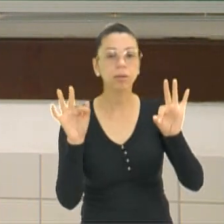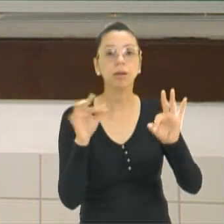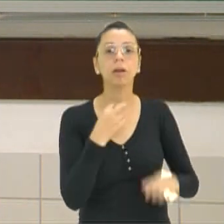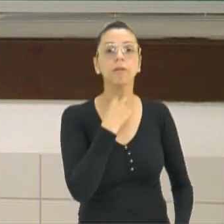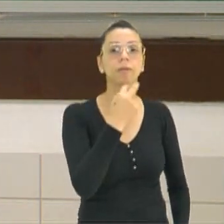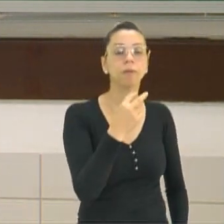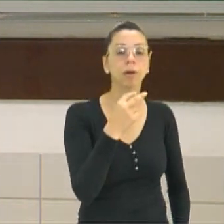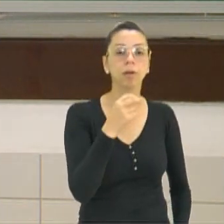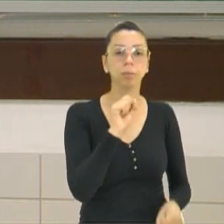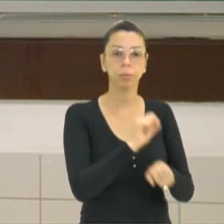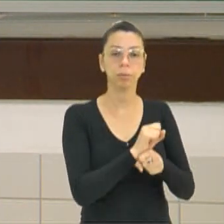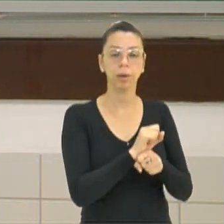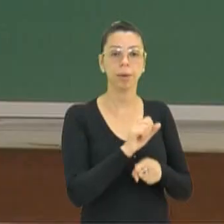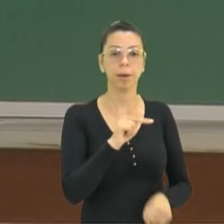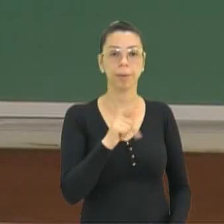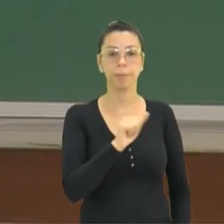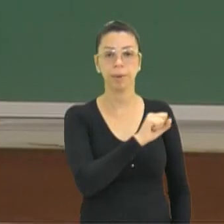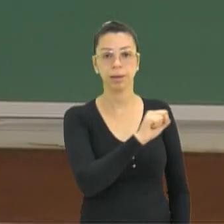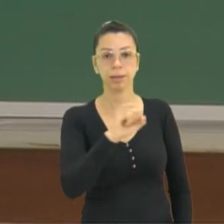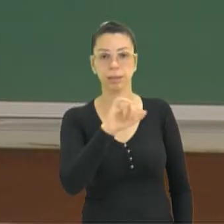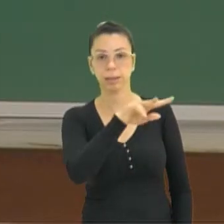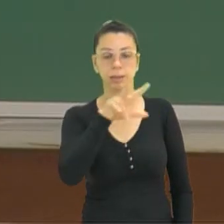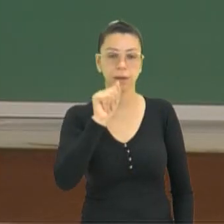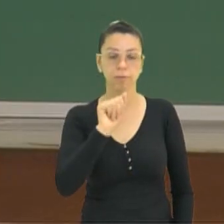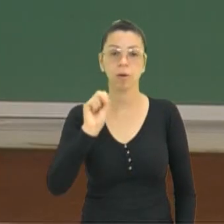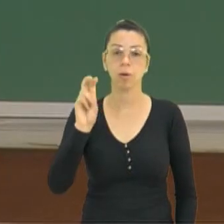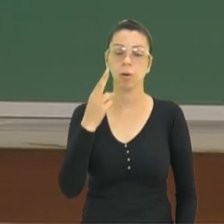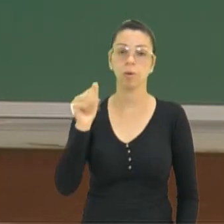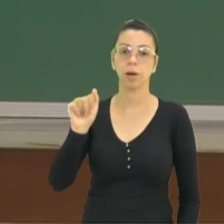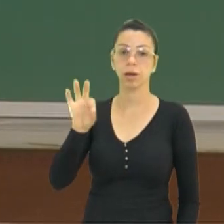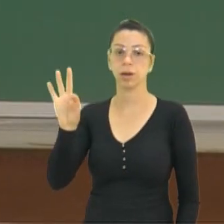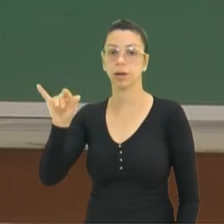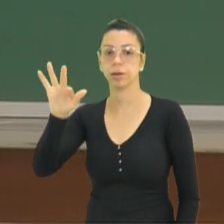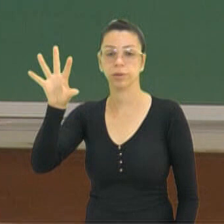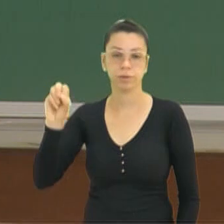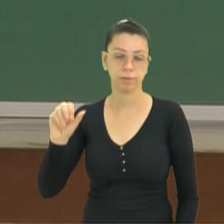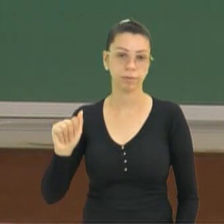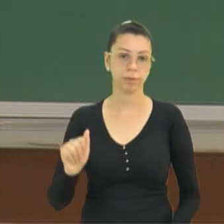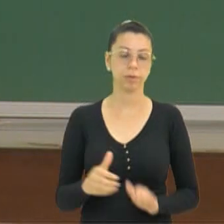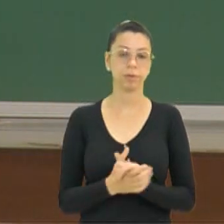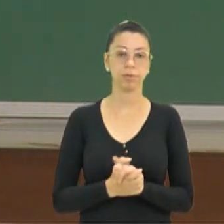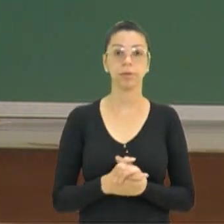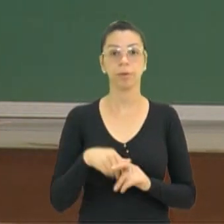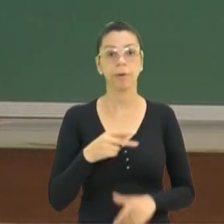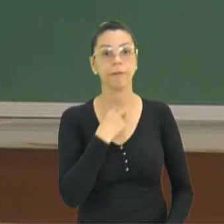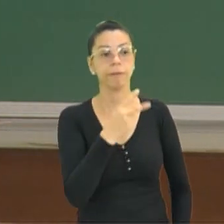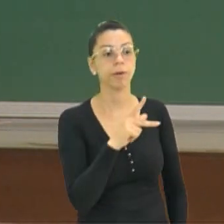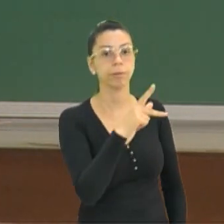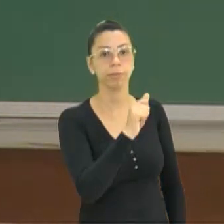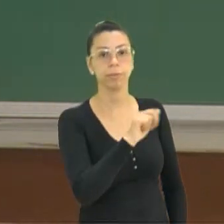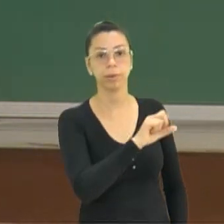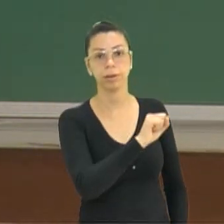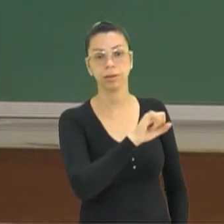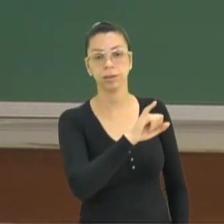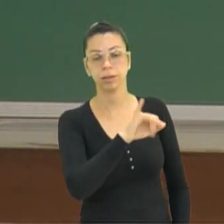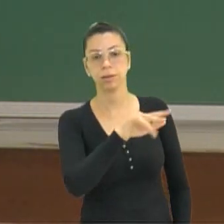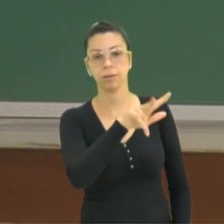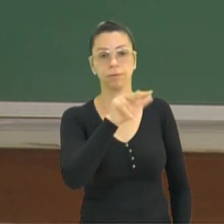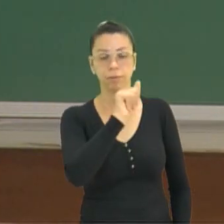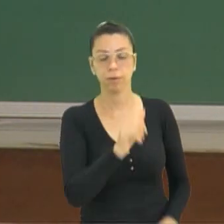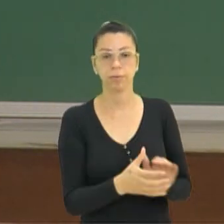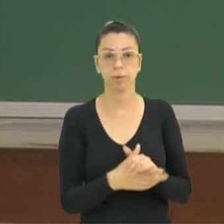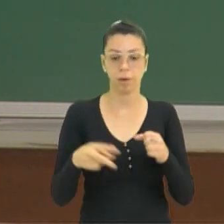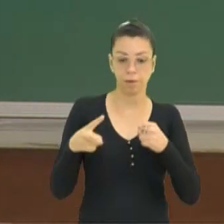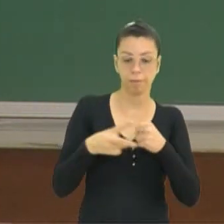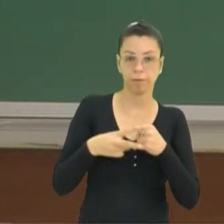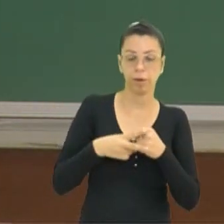opinião de vocês, I was not trapped. Está na voz passiva. Verbo to be, mas